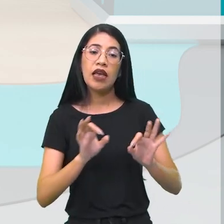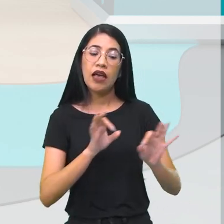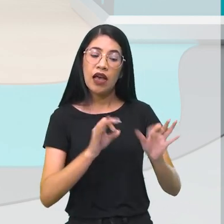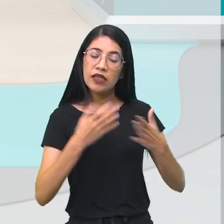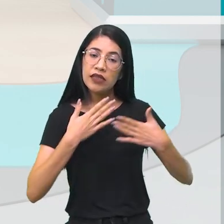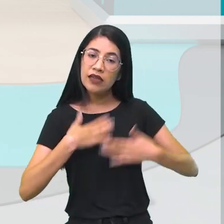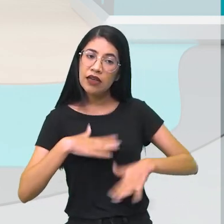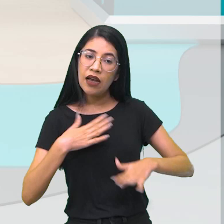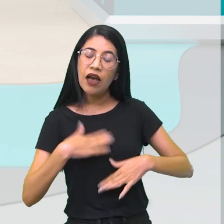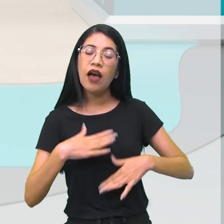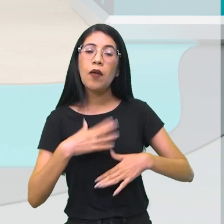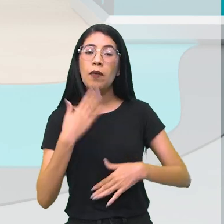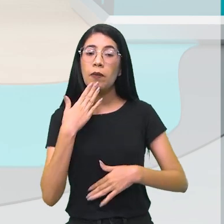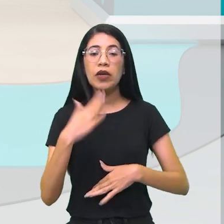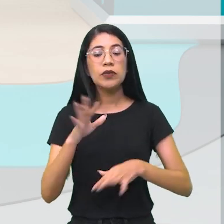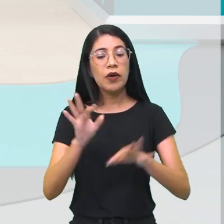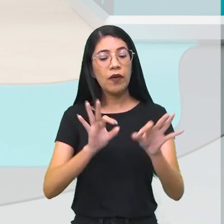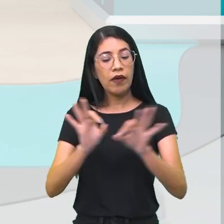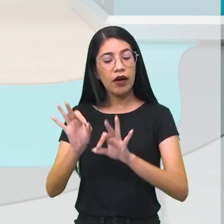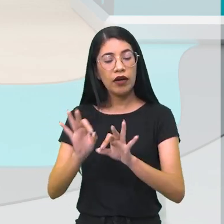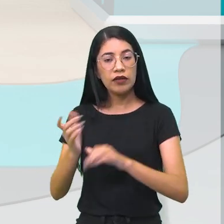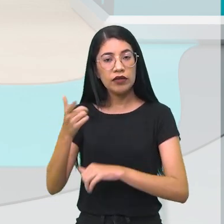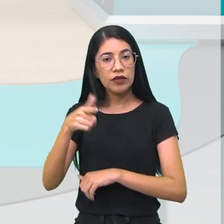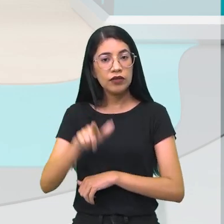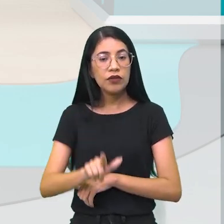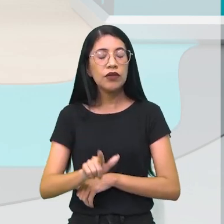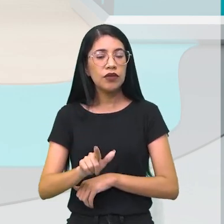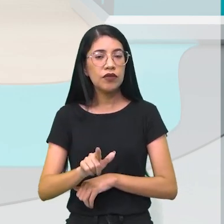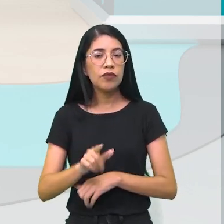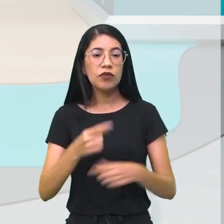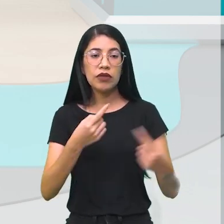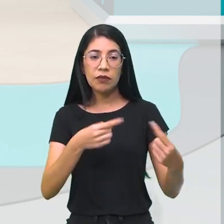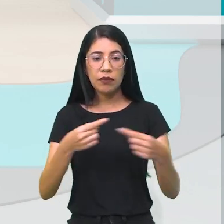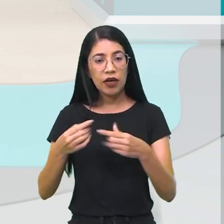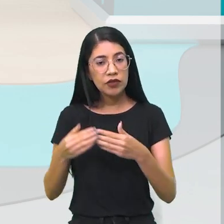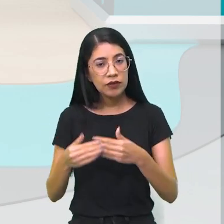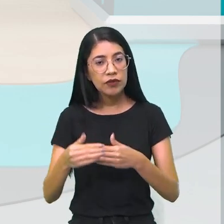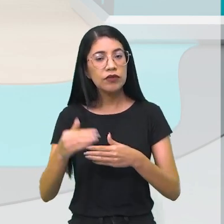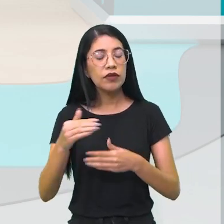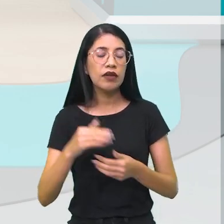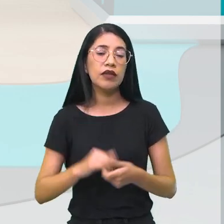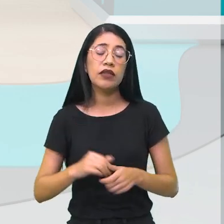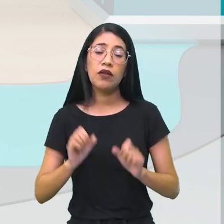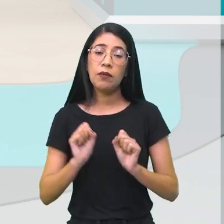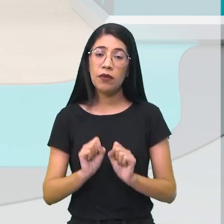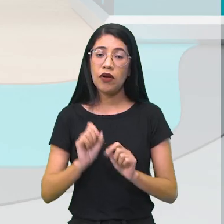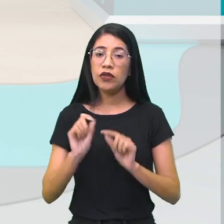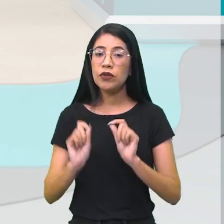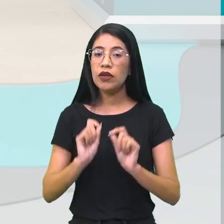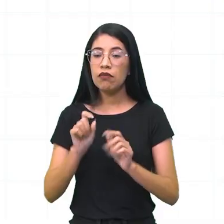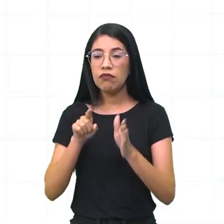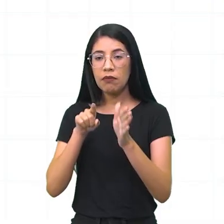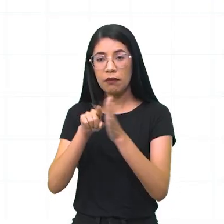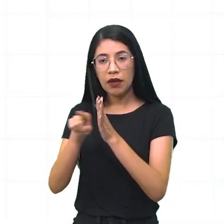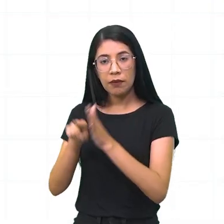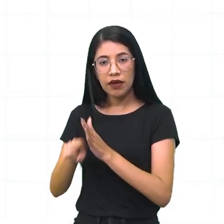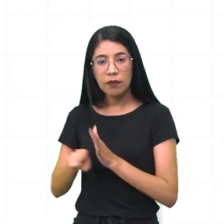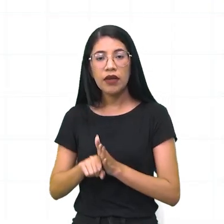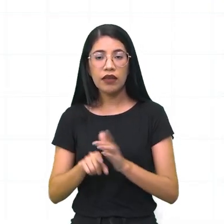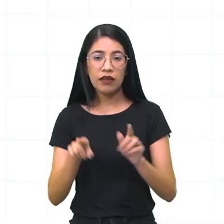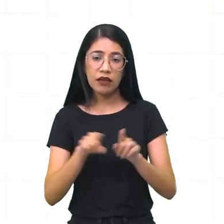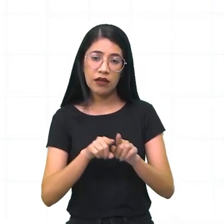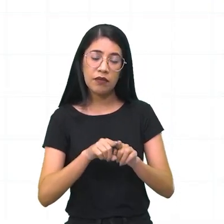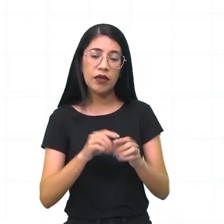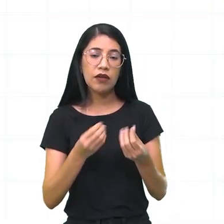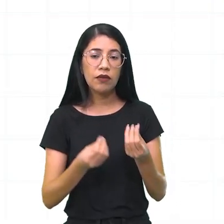né, e restaurar a ordem ali, organizar esse debate. Então, para isso, ele pode fazer perguntas, olha só.